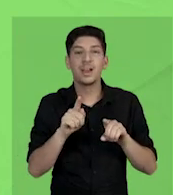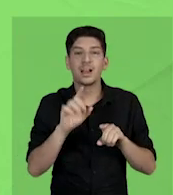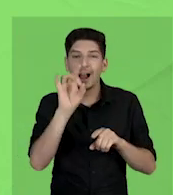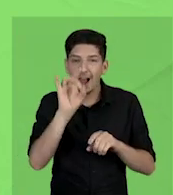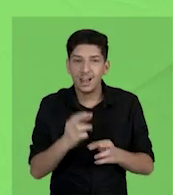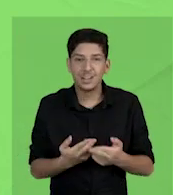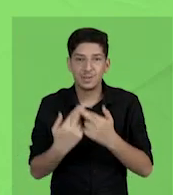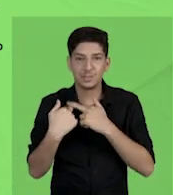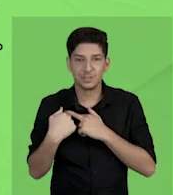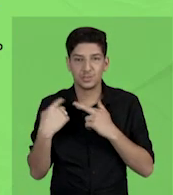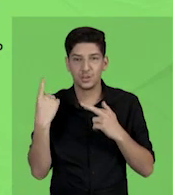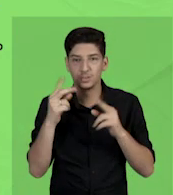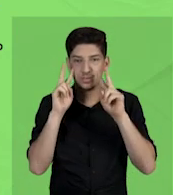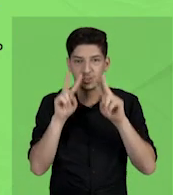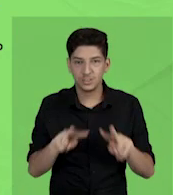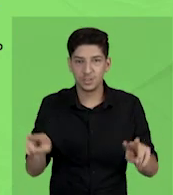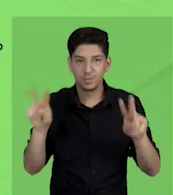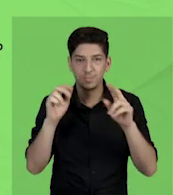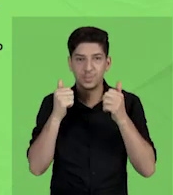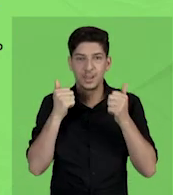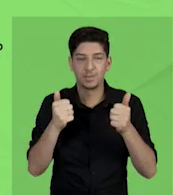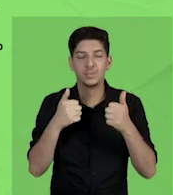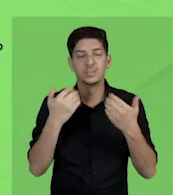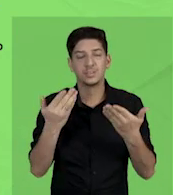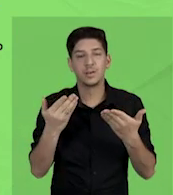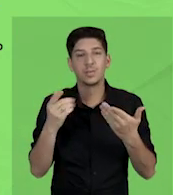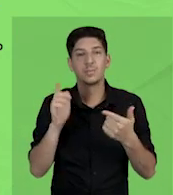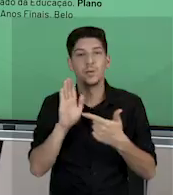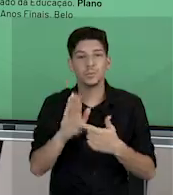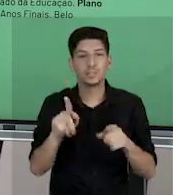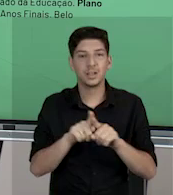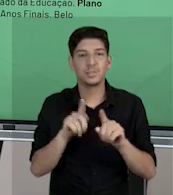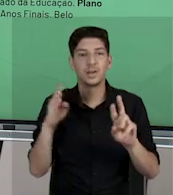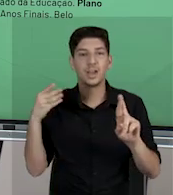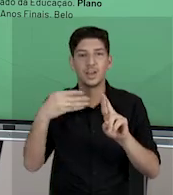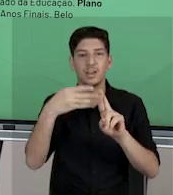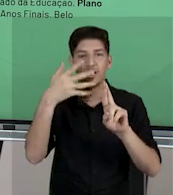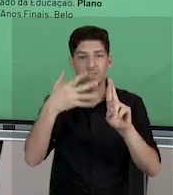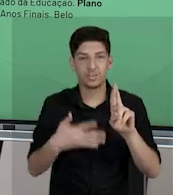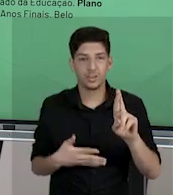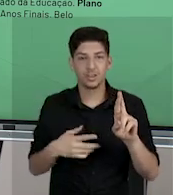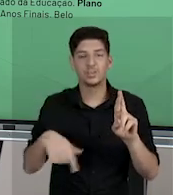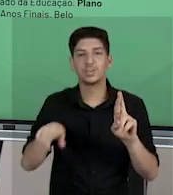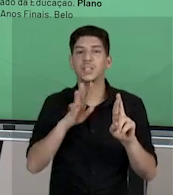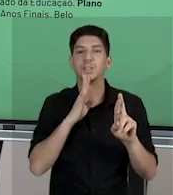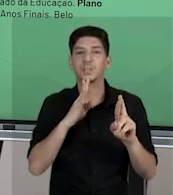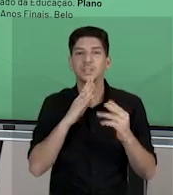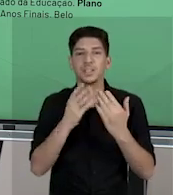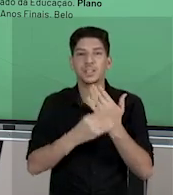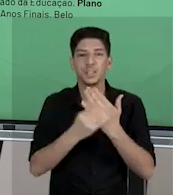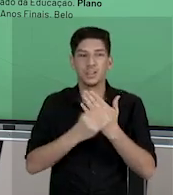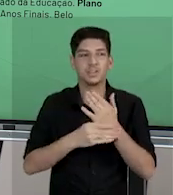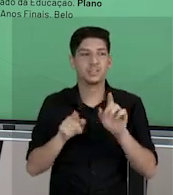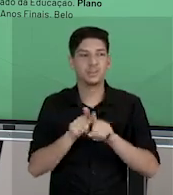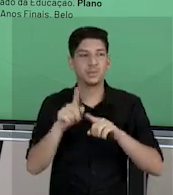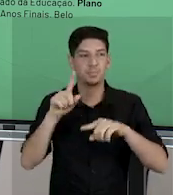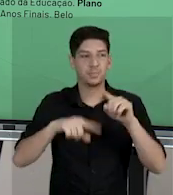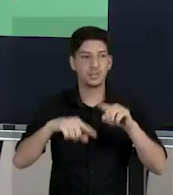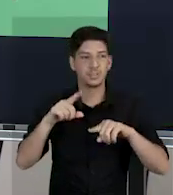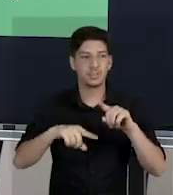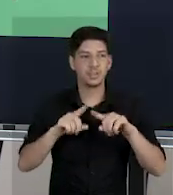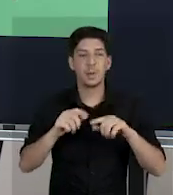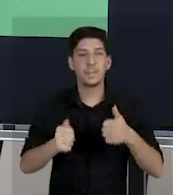visão. E eu convido vocês, né, as referências, conhecer as referências, nossos livros, nossos materiais, para